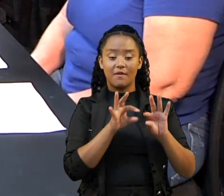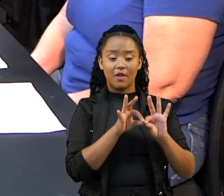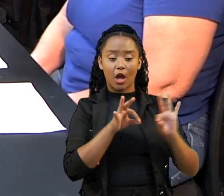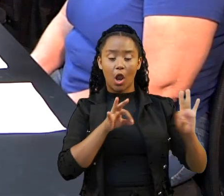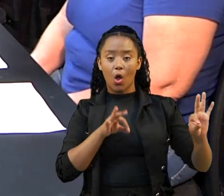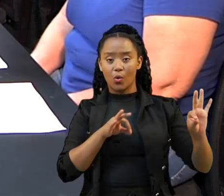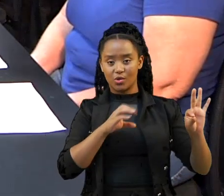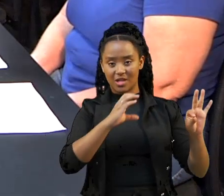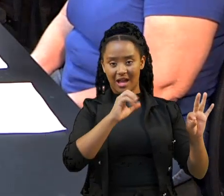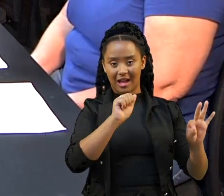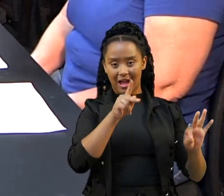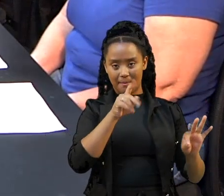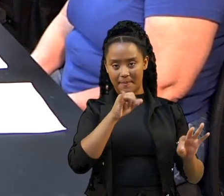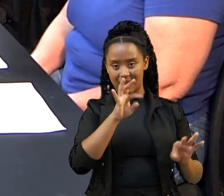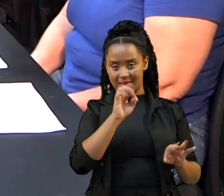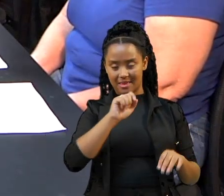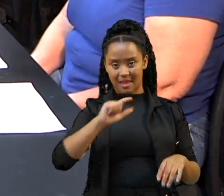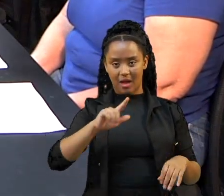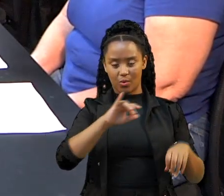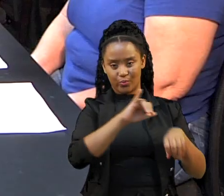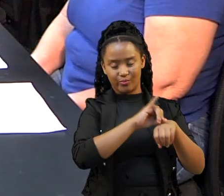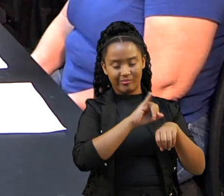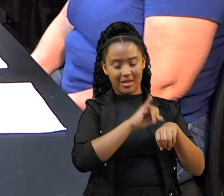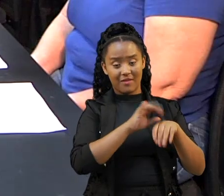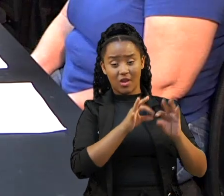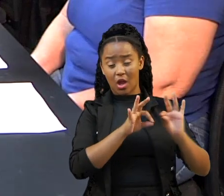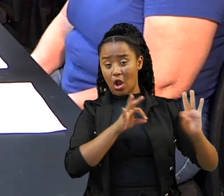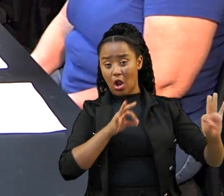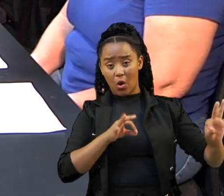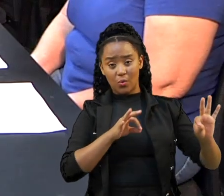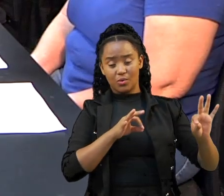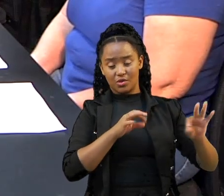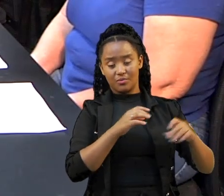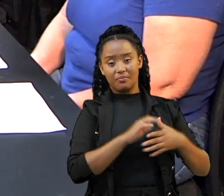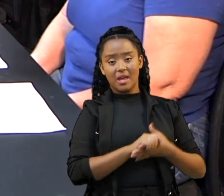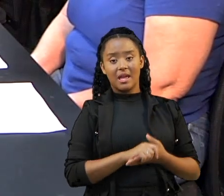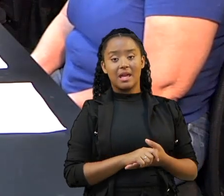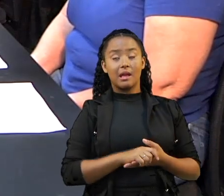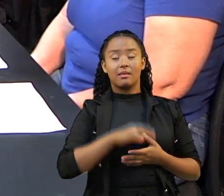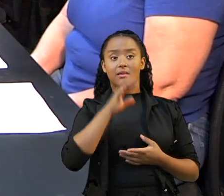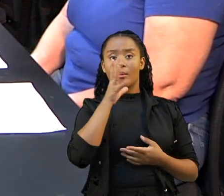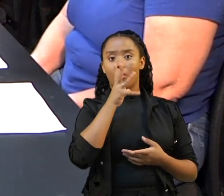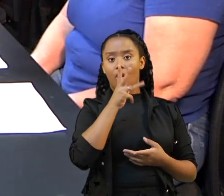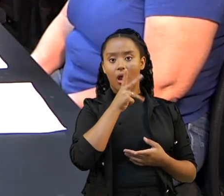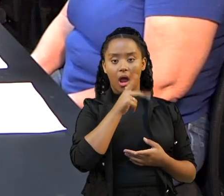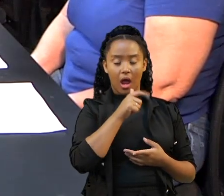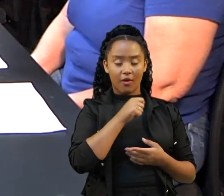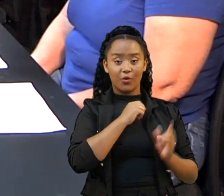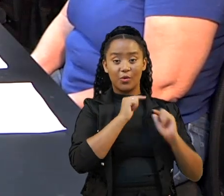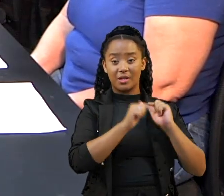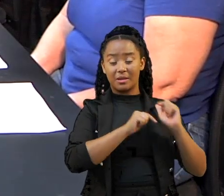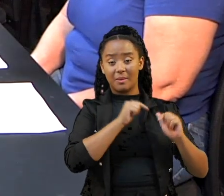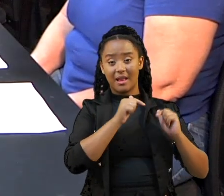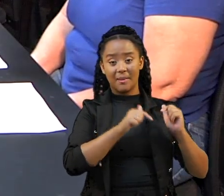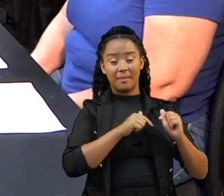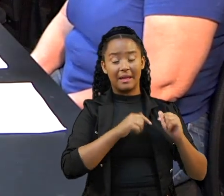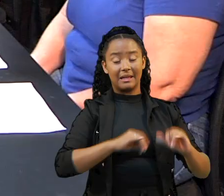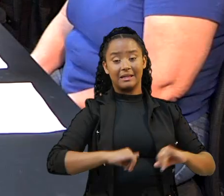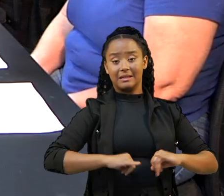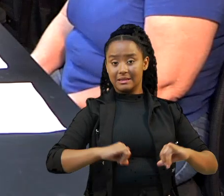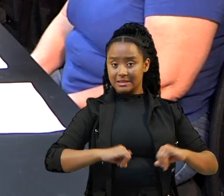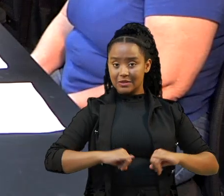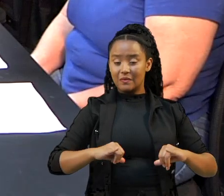é bem precário o transporte. Então, tudo demora bem mais, demora o dobro, o triplo, para a gente conseguir chegar. O trabalho é bem